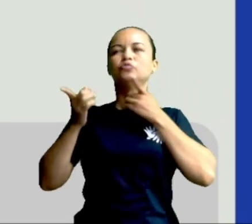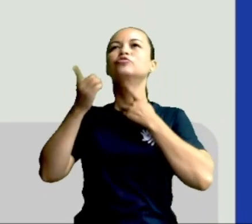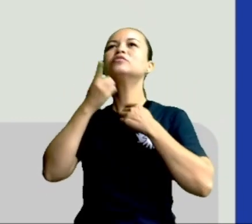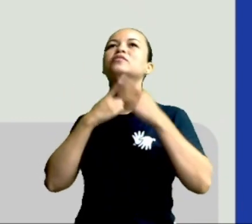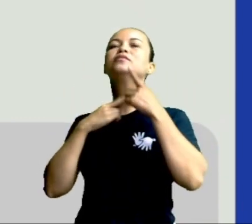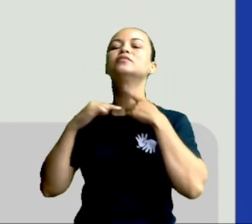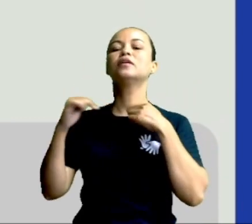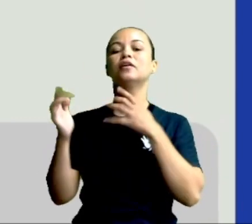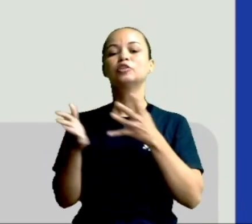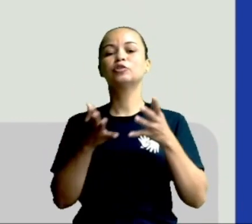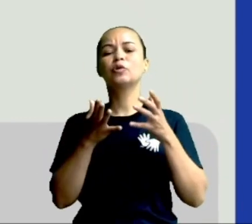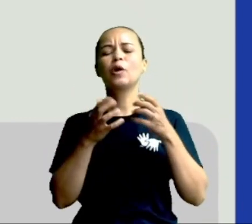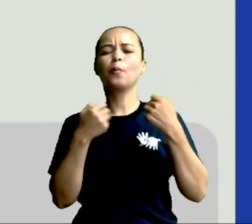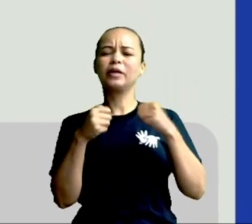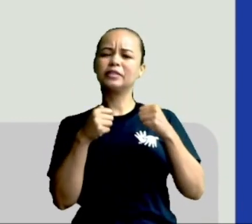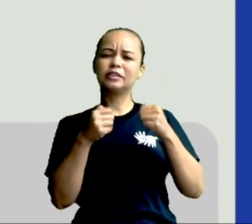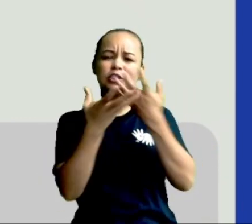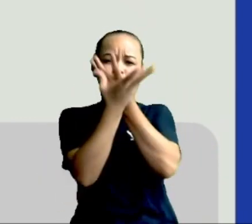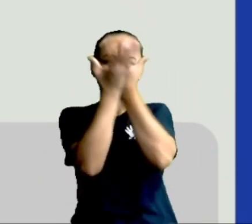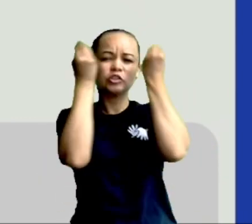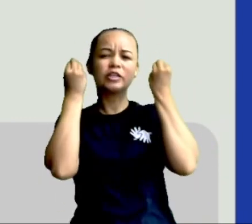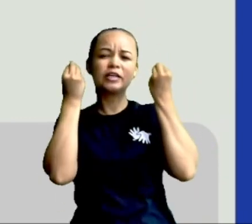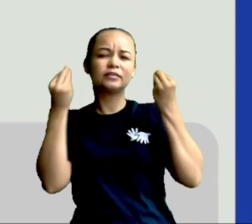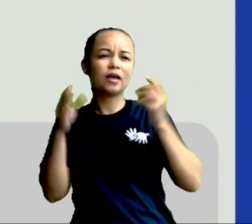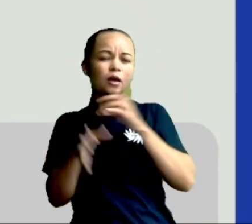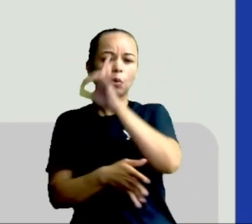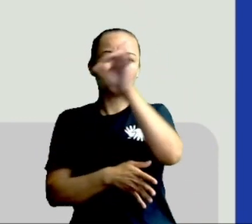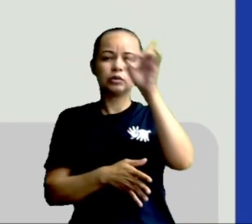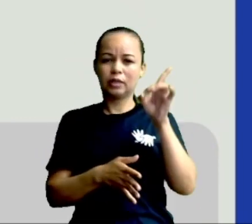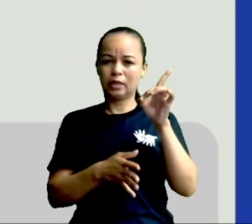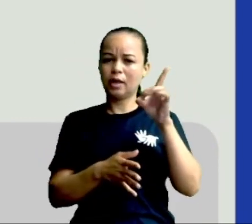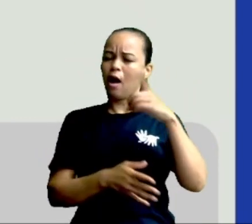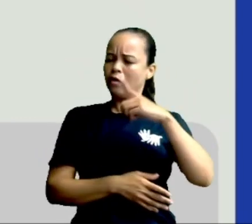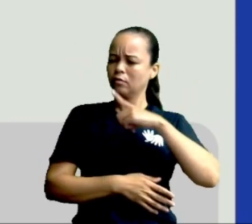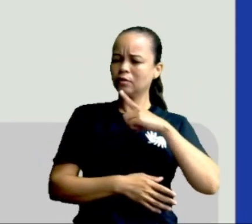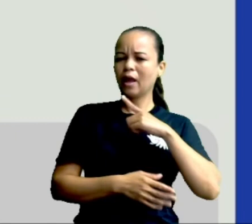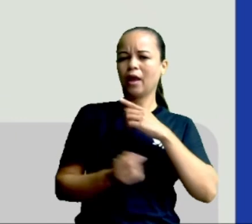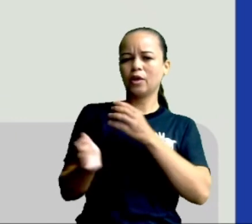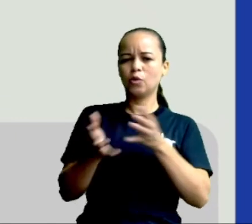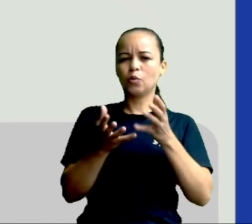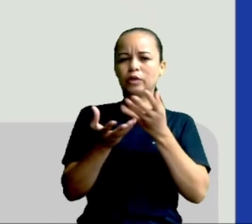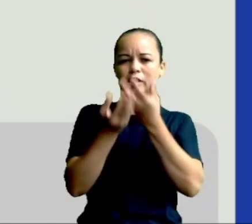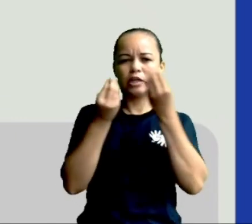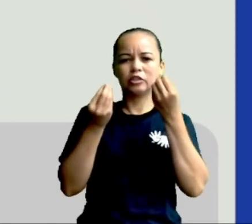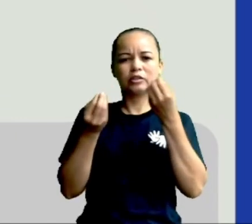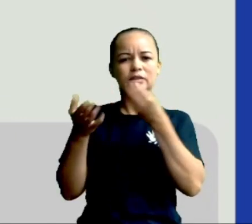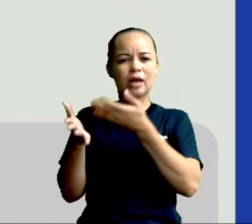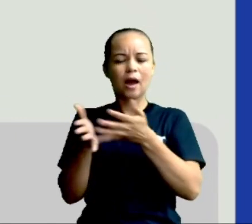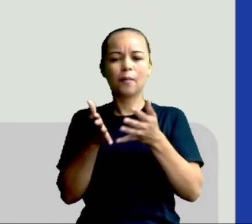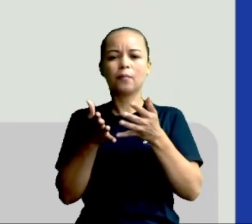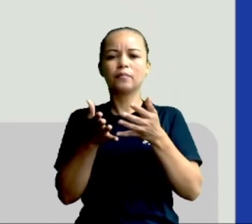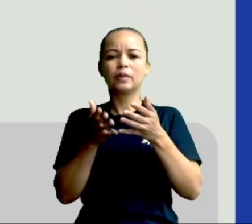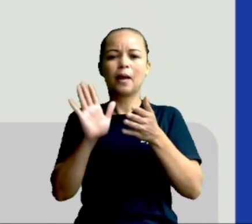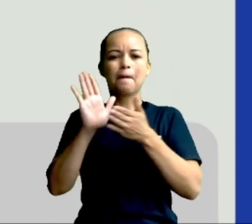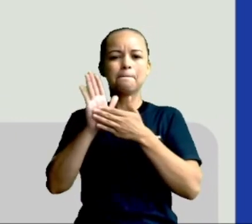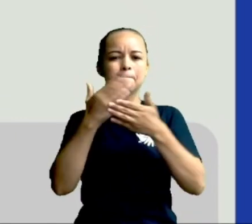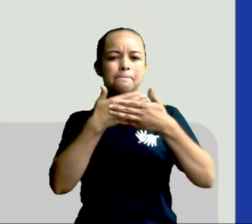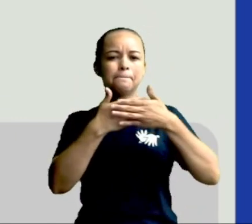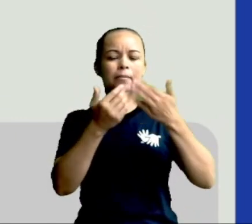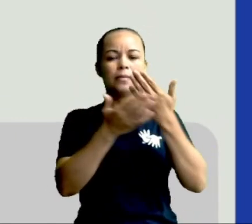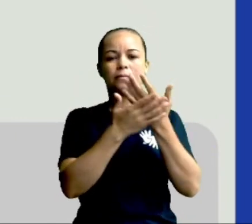desejos, eu tenho que esquecer a data, eu tenho que perder a conta, eu tenho que ter mãos